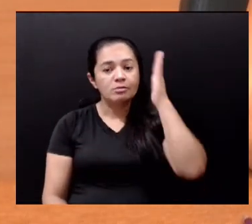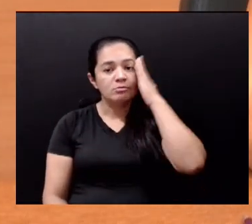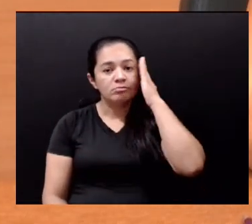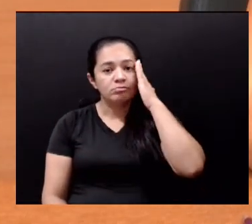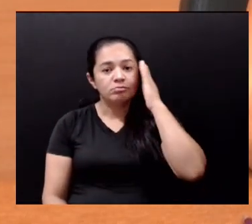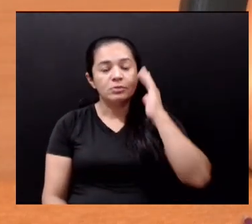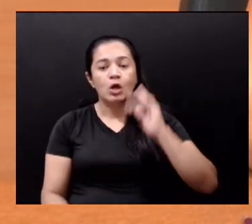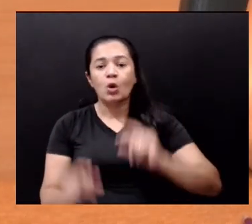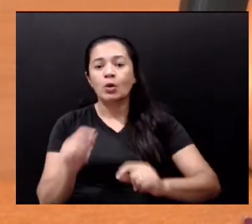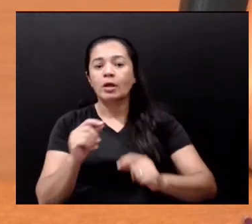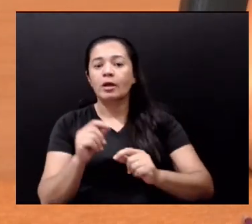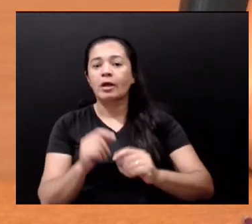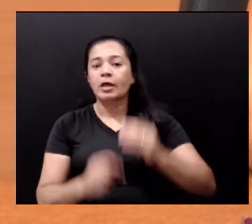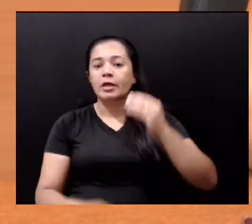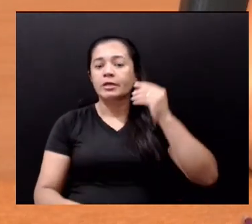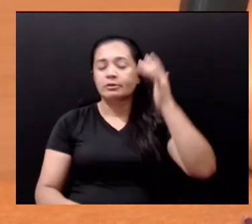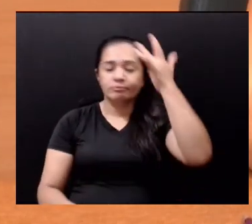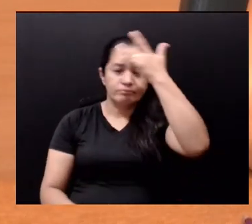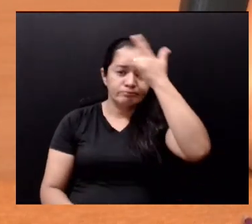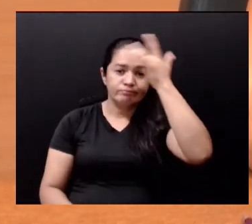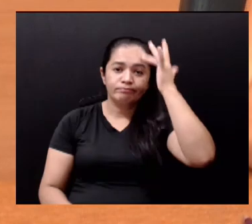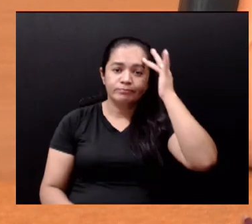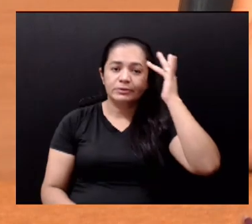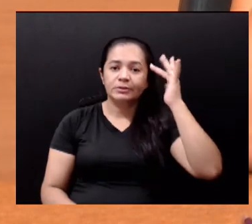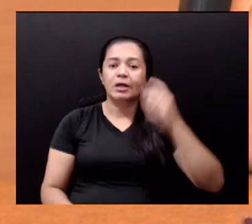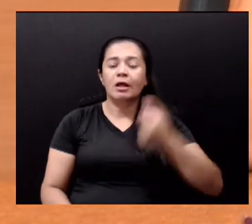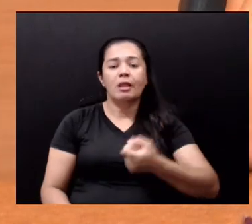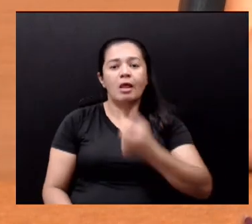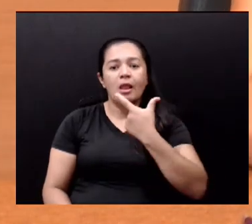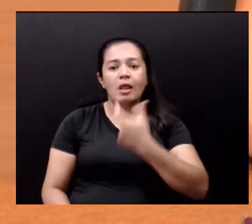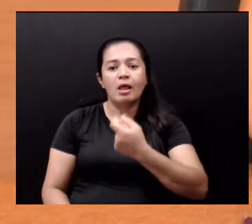saúde mental, da medicalização do